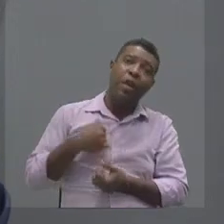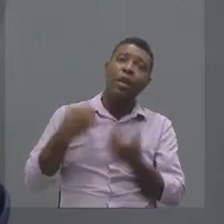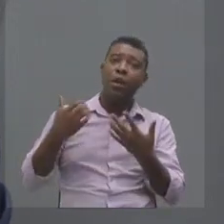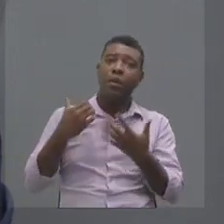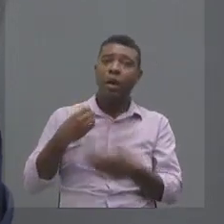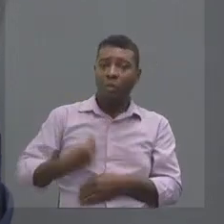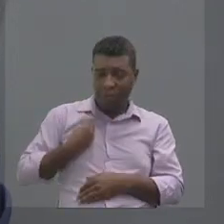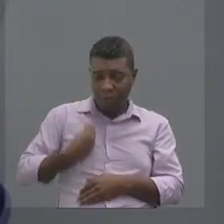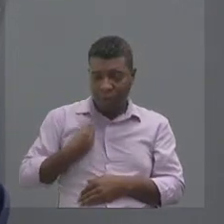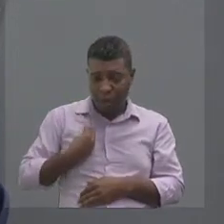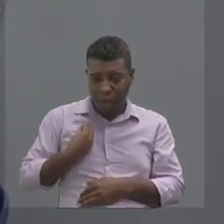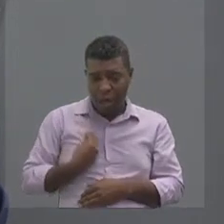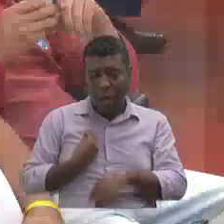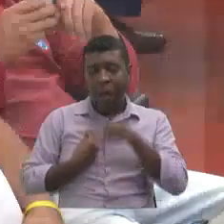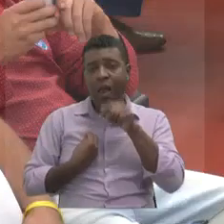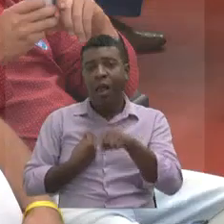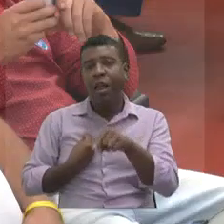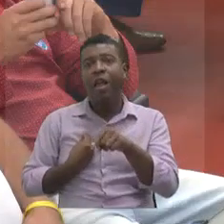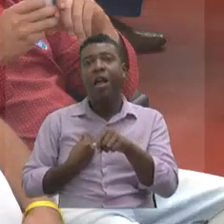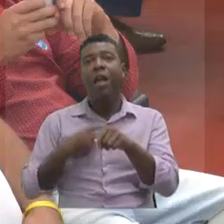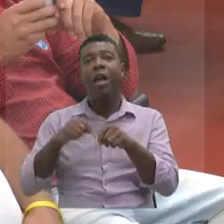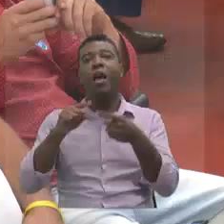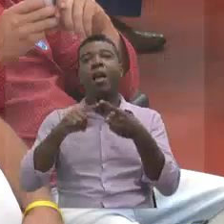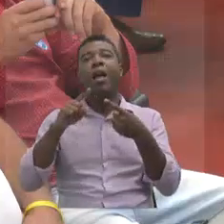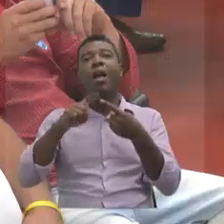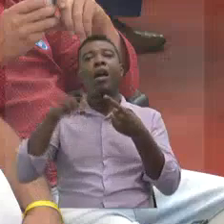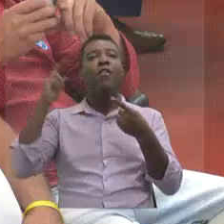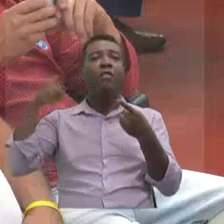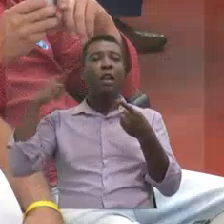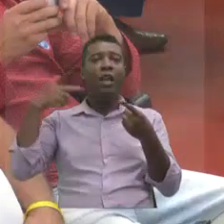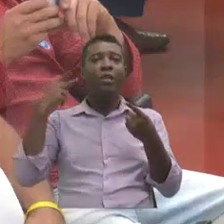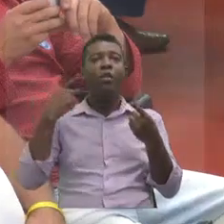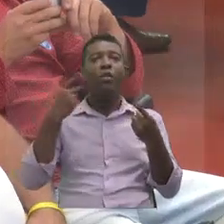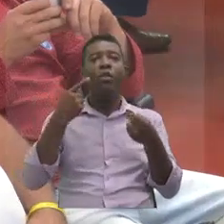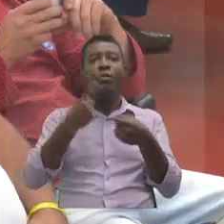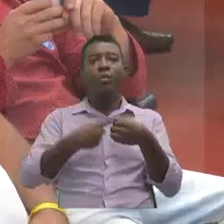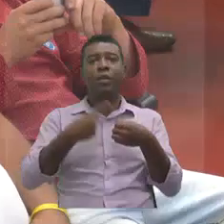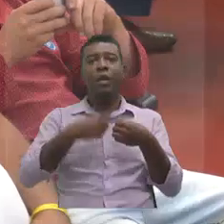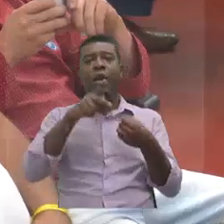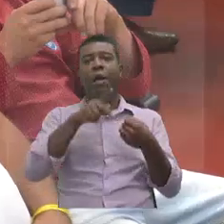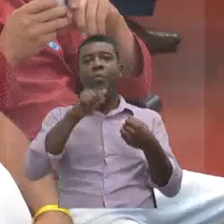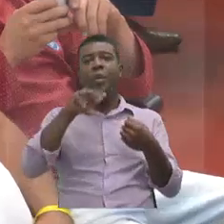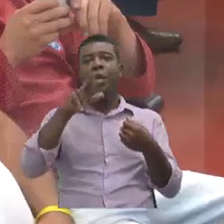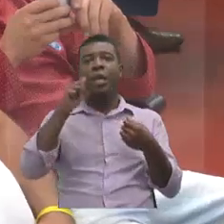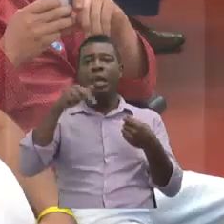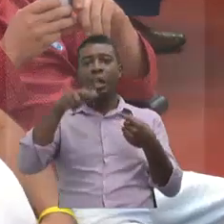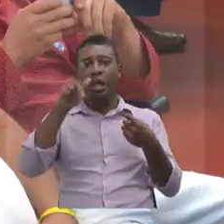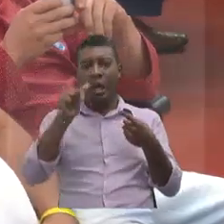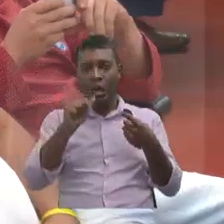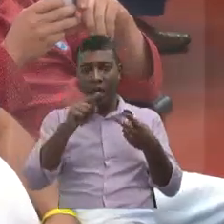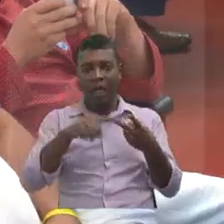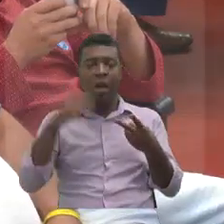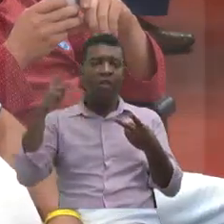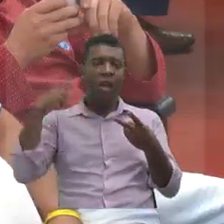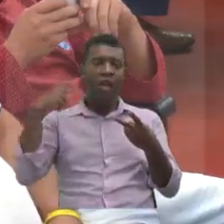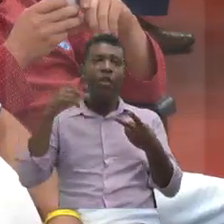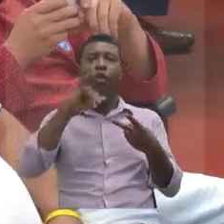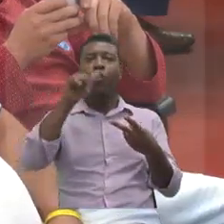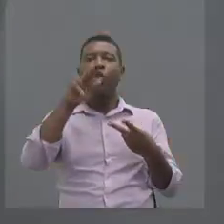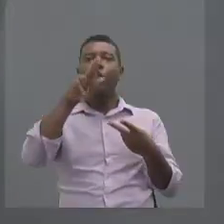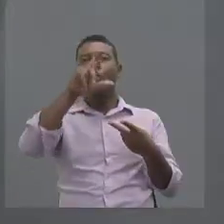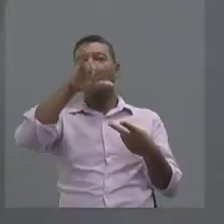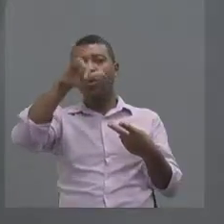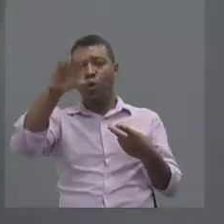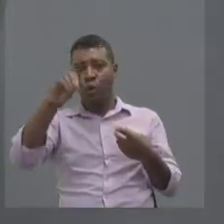na reunião também dos vereadores da cidade de Piranga presidente da Câmara de Vereadores Júlio os